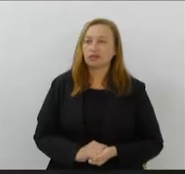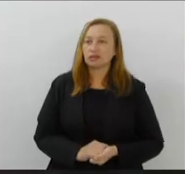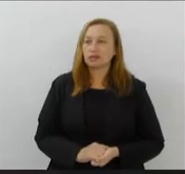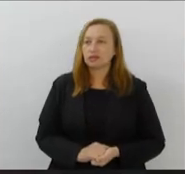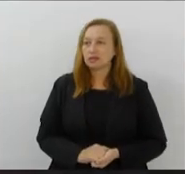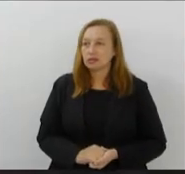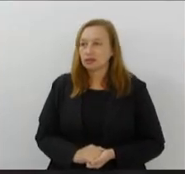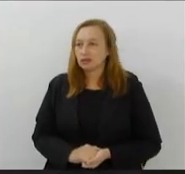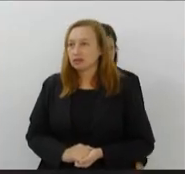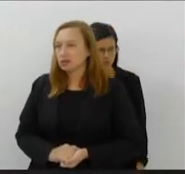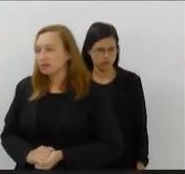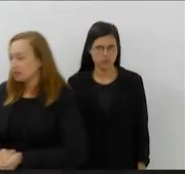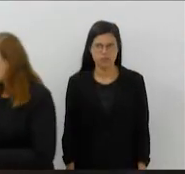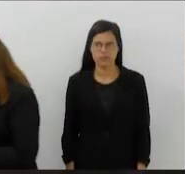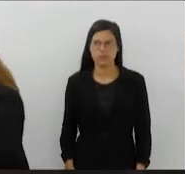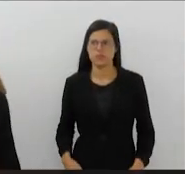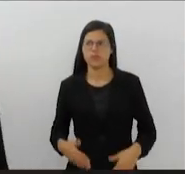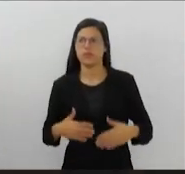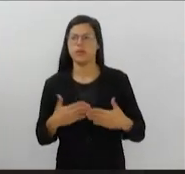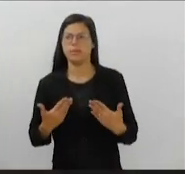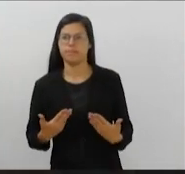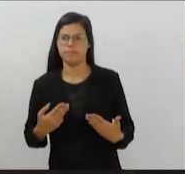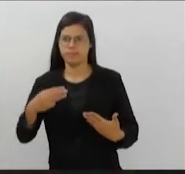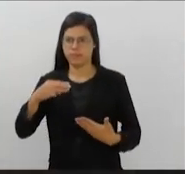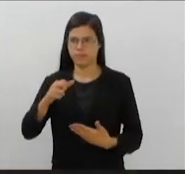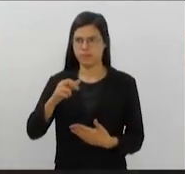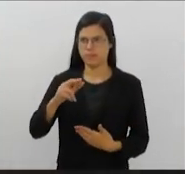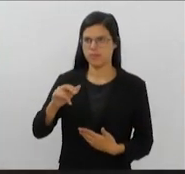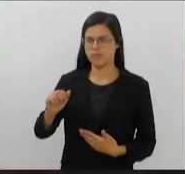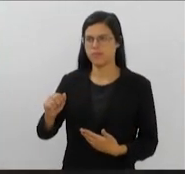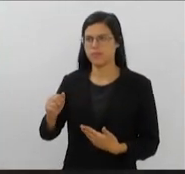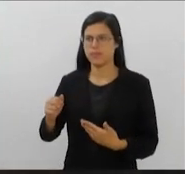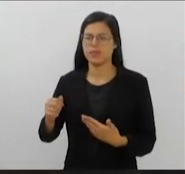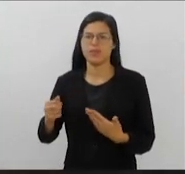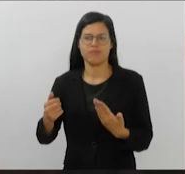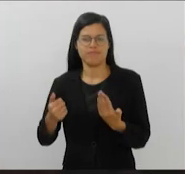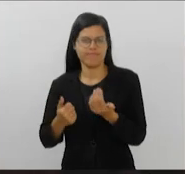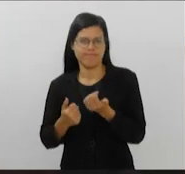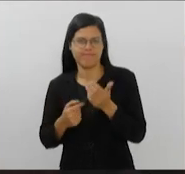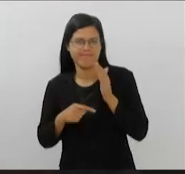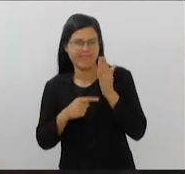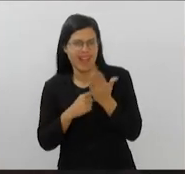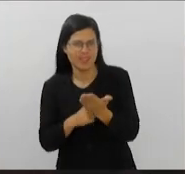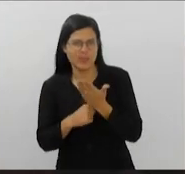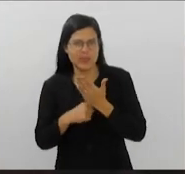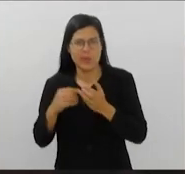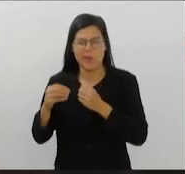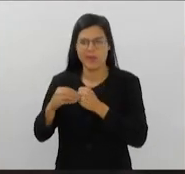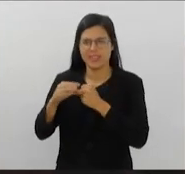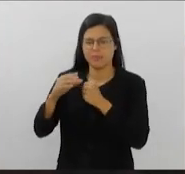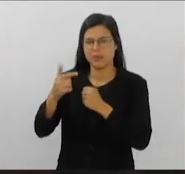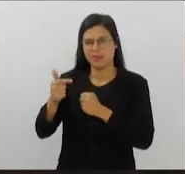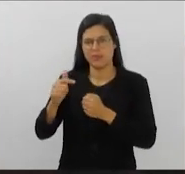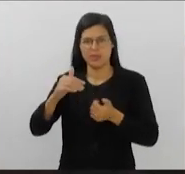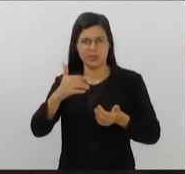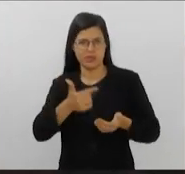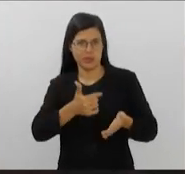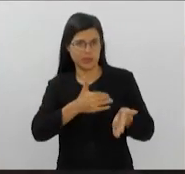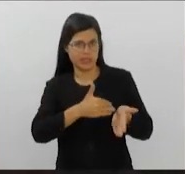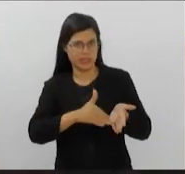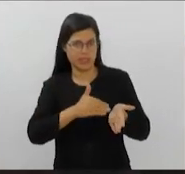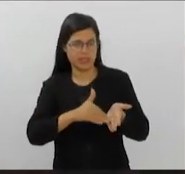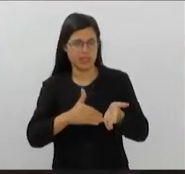Mari, eu te peço para você contribuir com a gente, com seu conhecimento, você que é subsecretária de Estado, toca